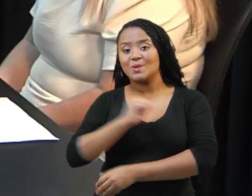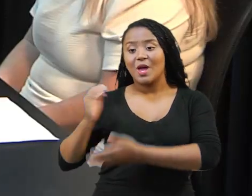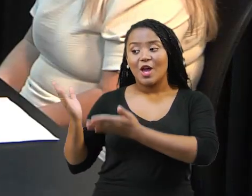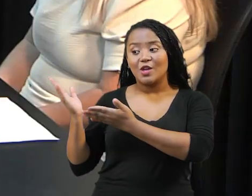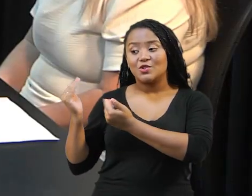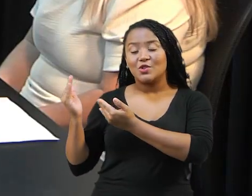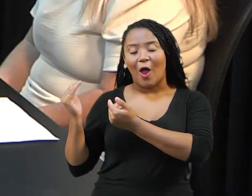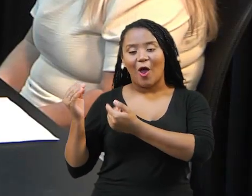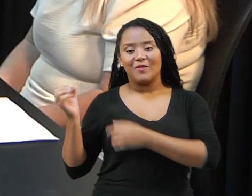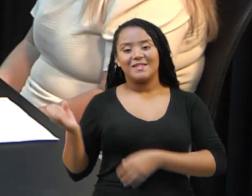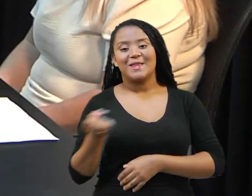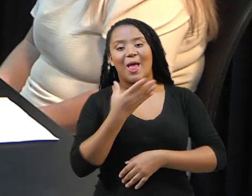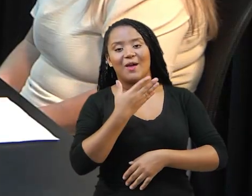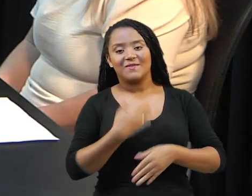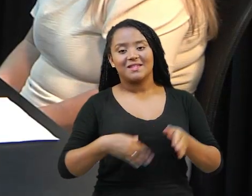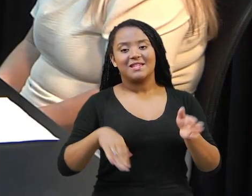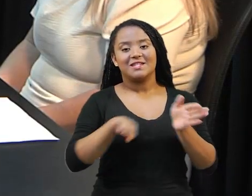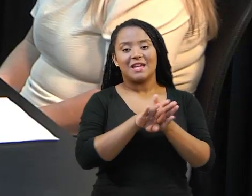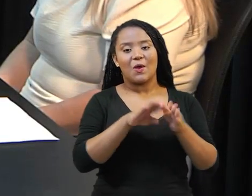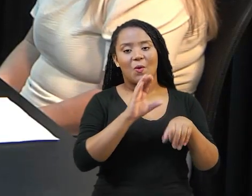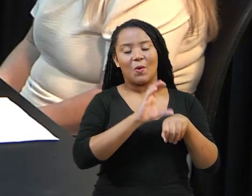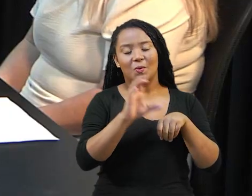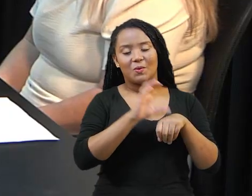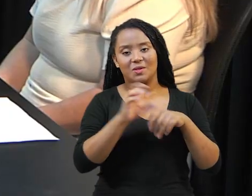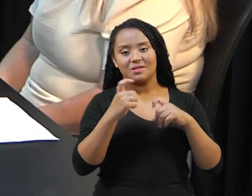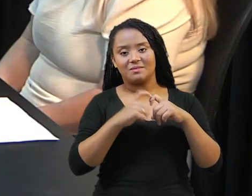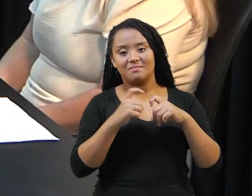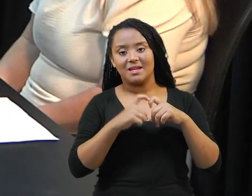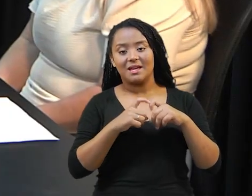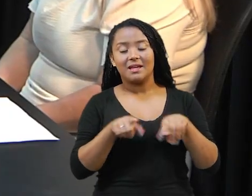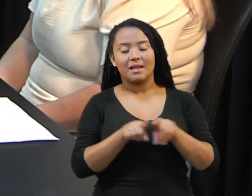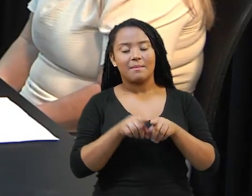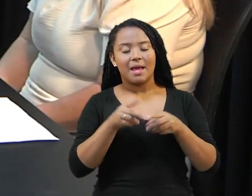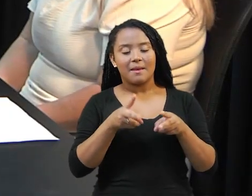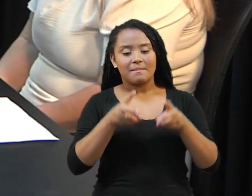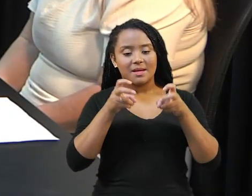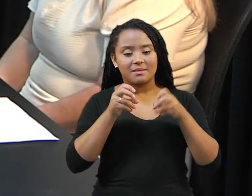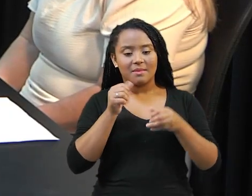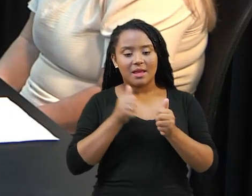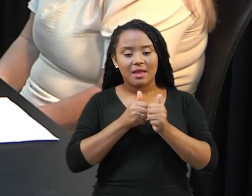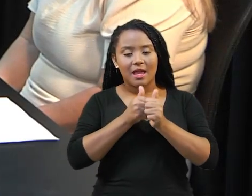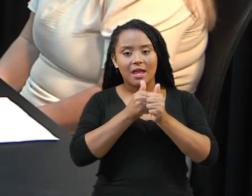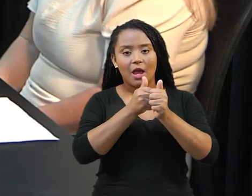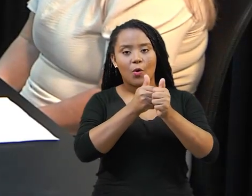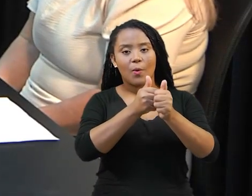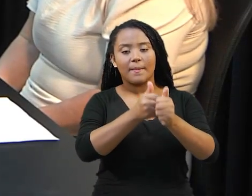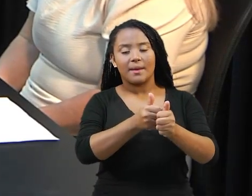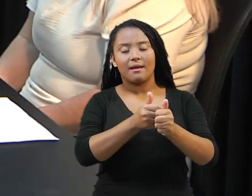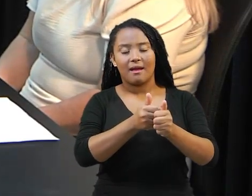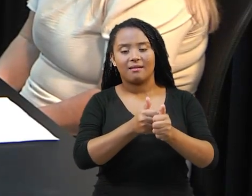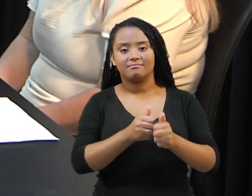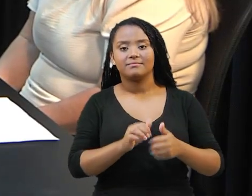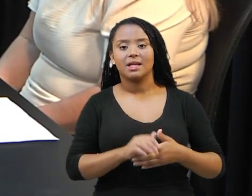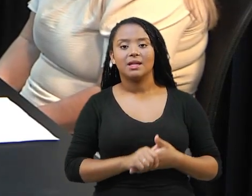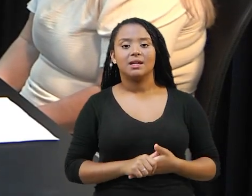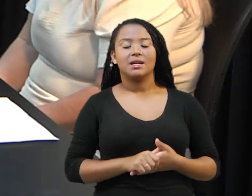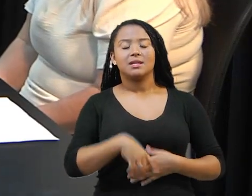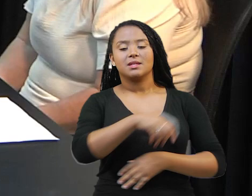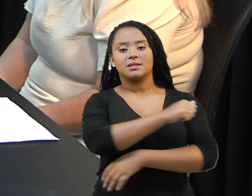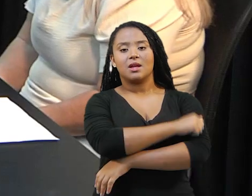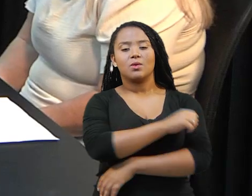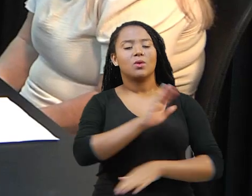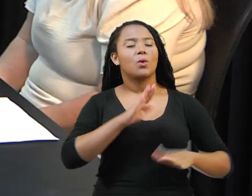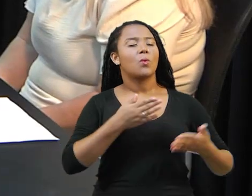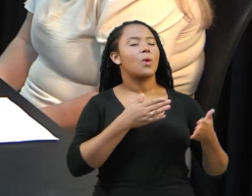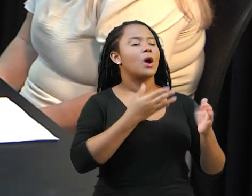e tentar passar para eles a nossa experiência e ver a evolução deles, né? Isso é muito gratificante. Qual a disciplina,